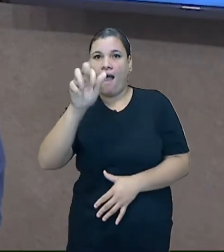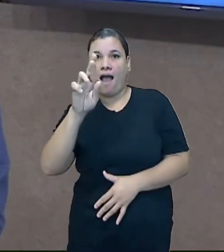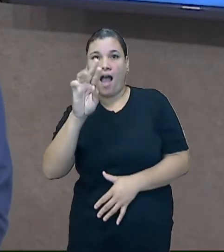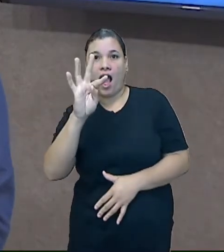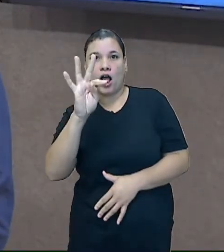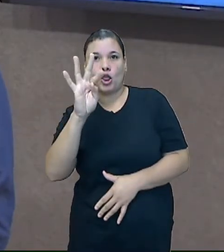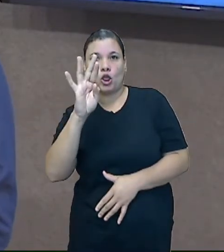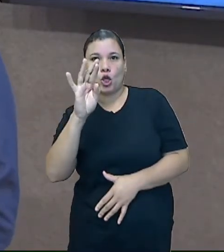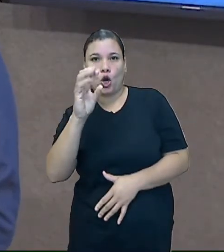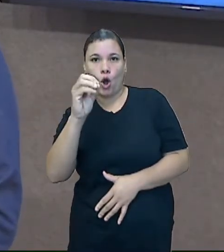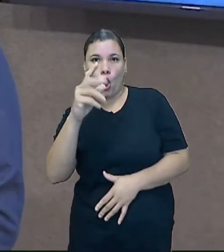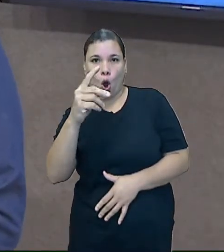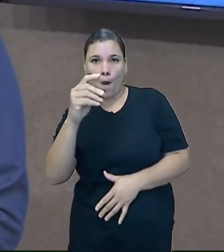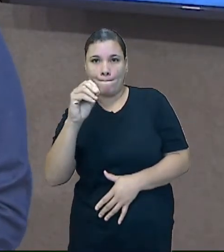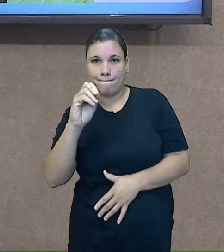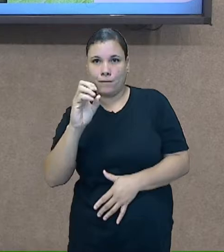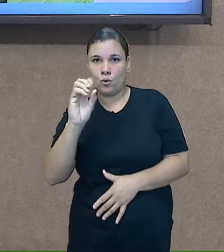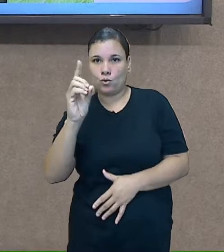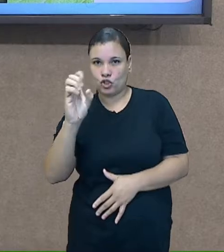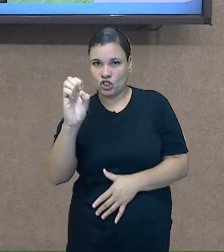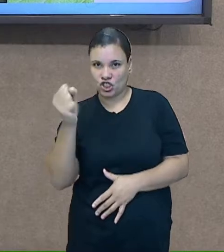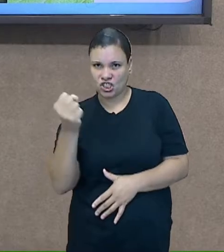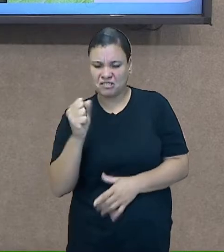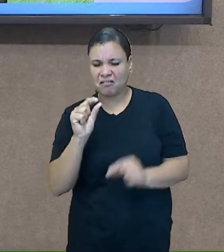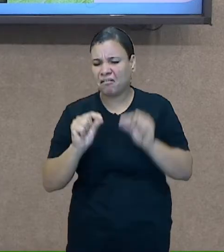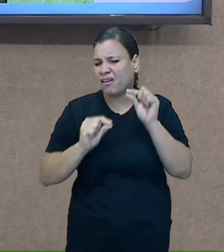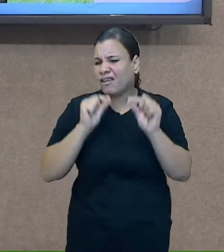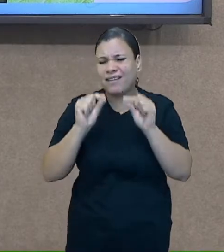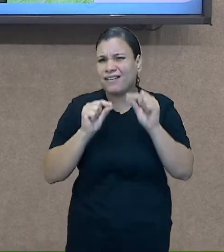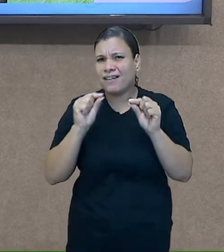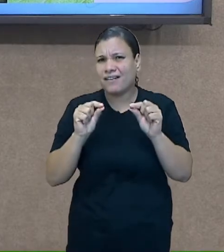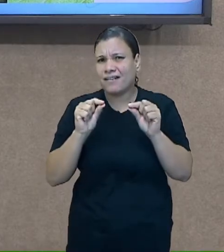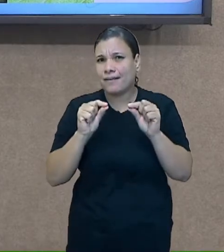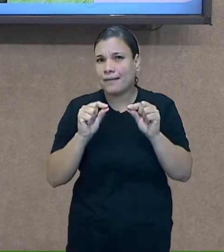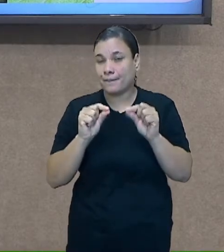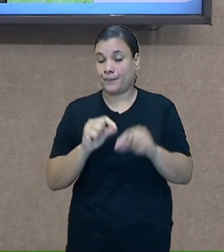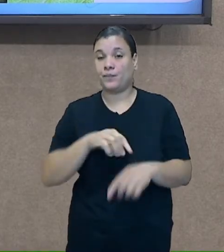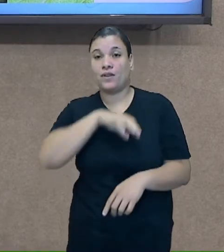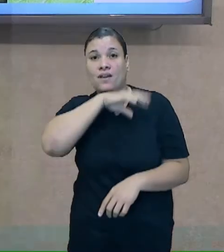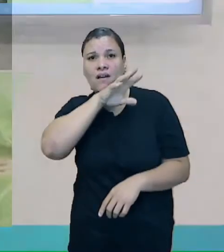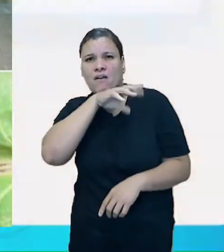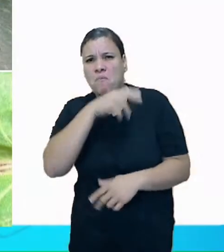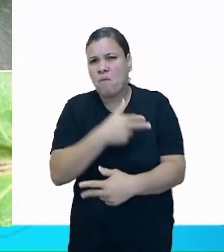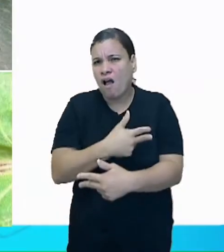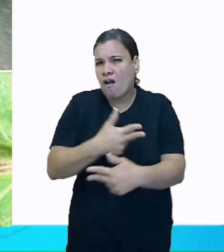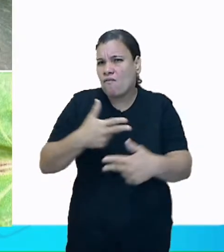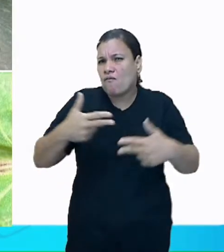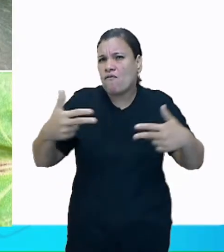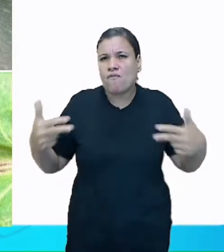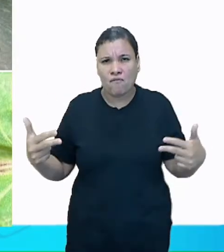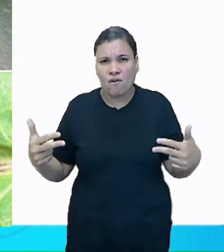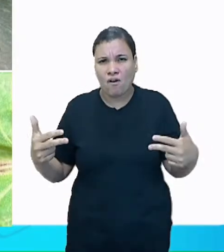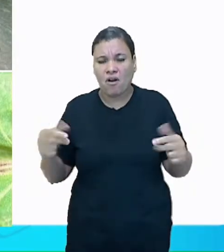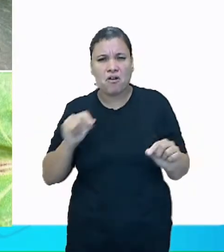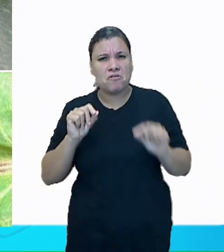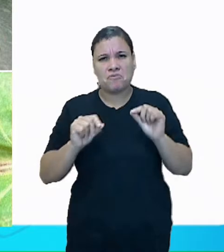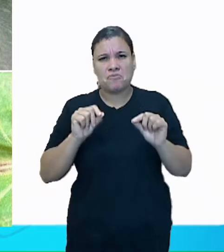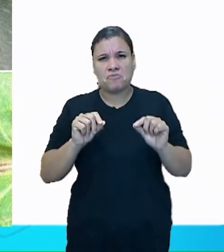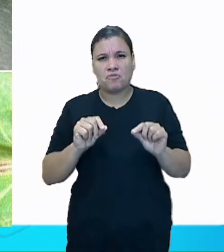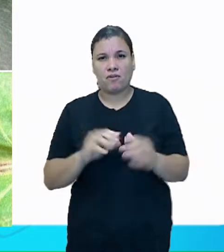artrópodes. Bom, os artrópodes, eles são um grupo dotado de